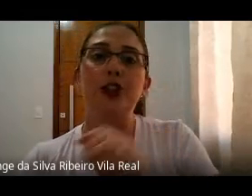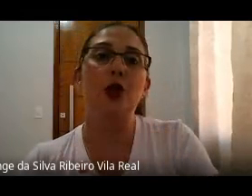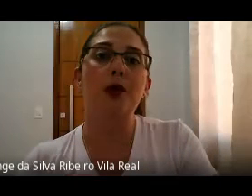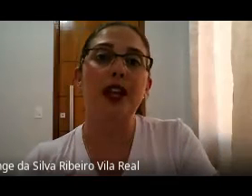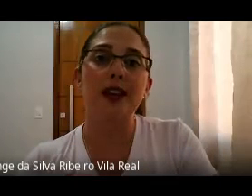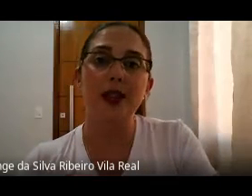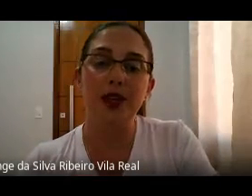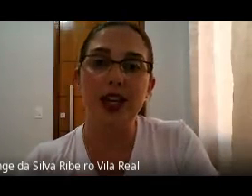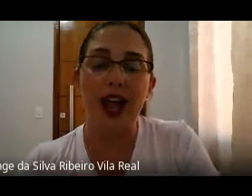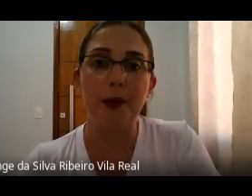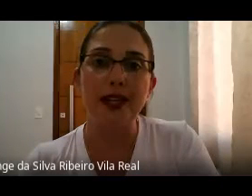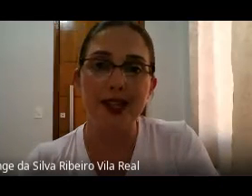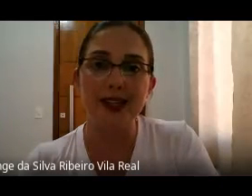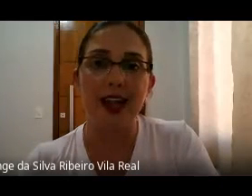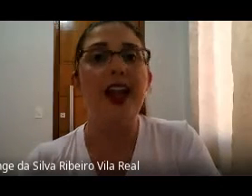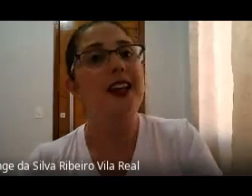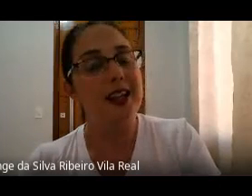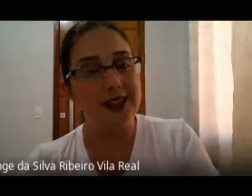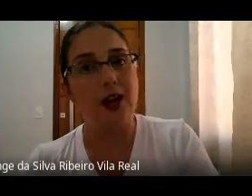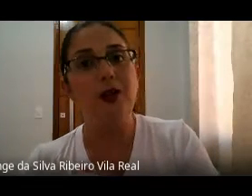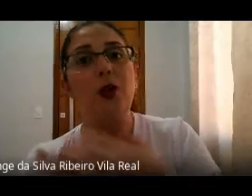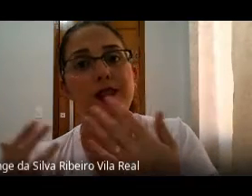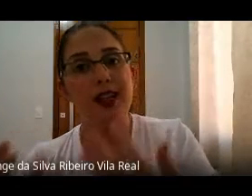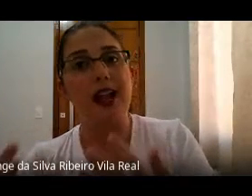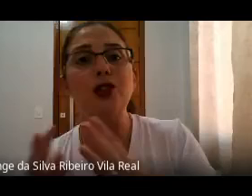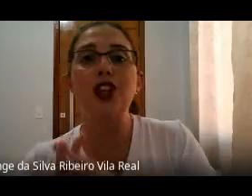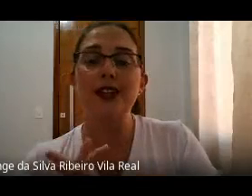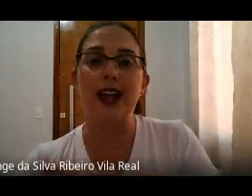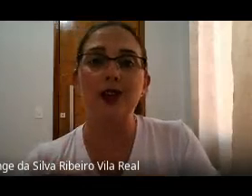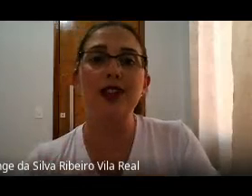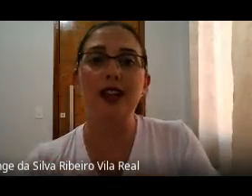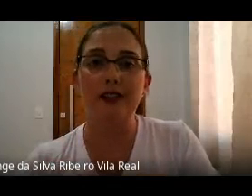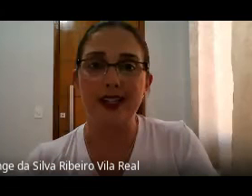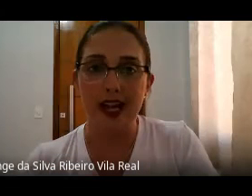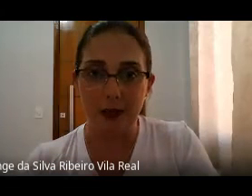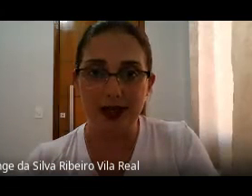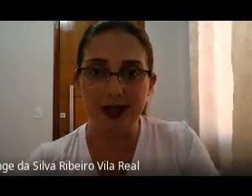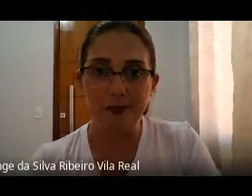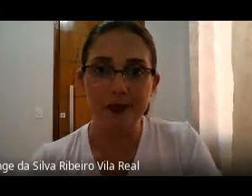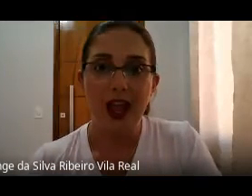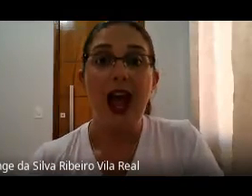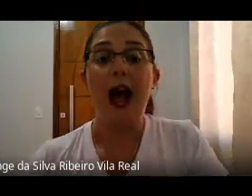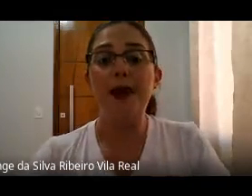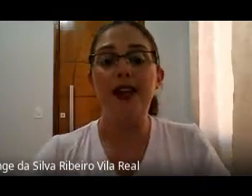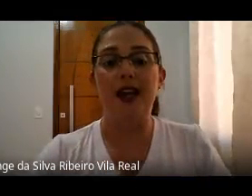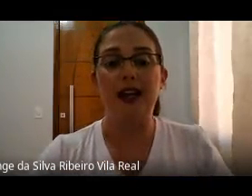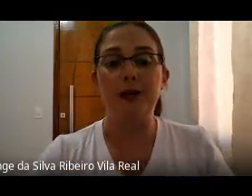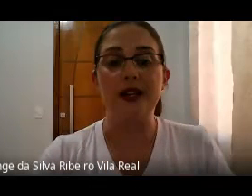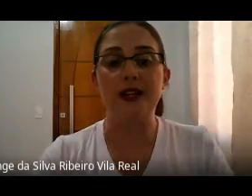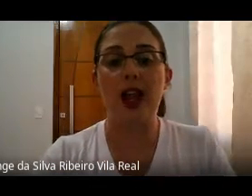da forma de comunicação que ela precisa, que são os sinais utilizados através da língua.